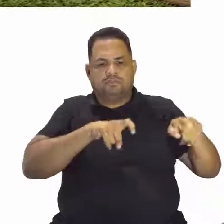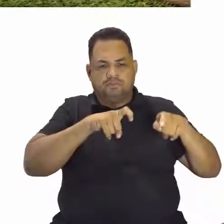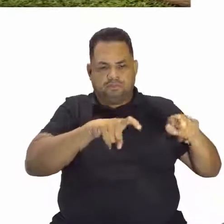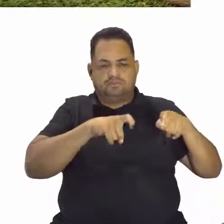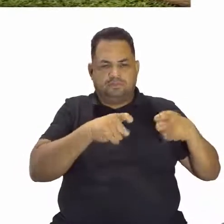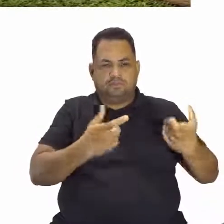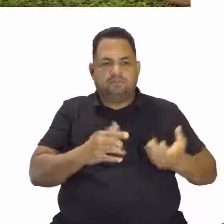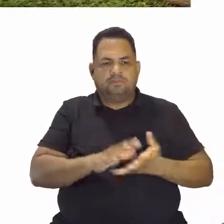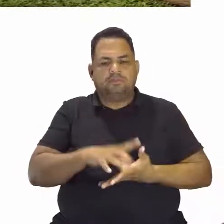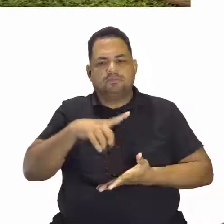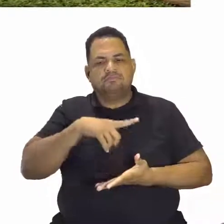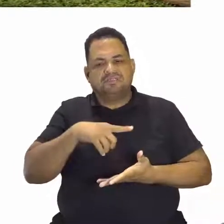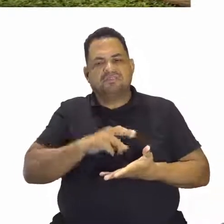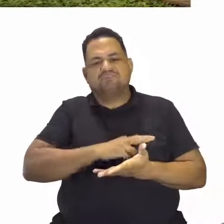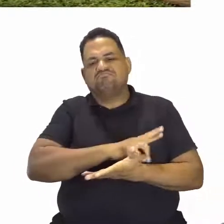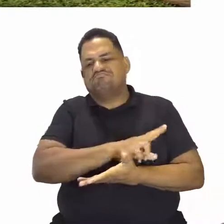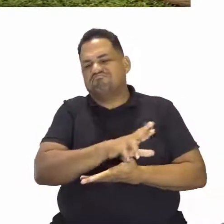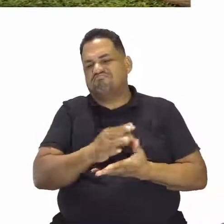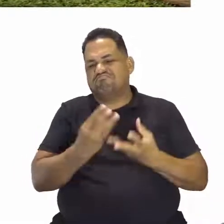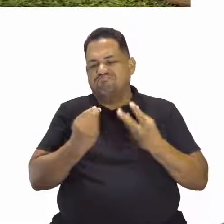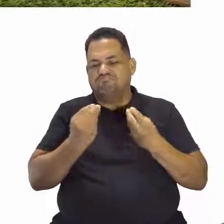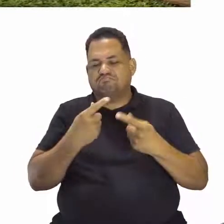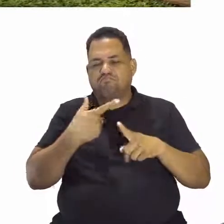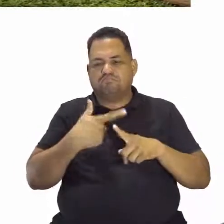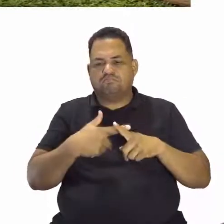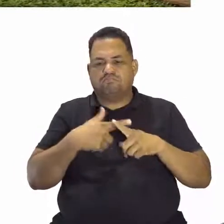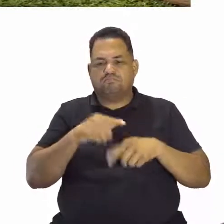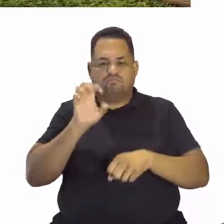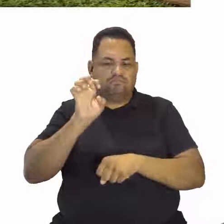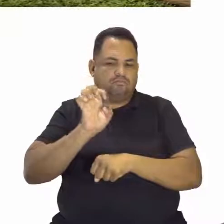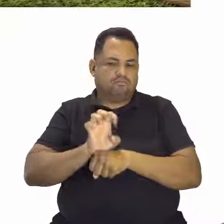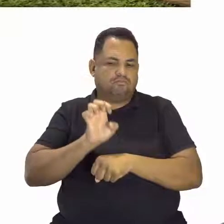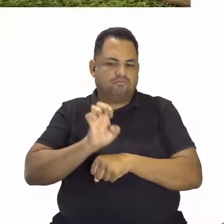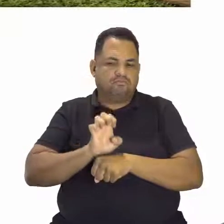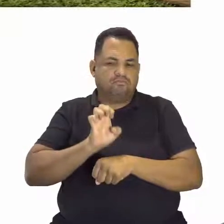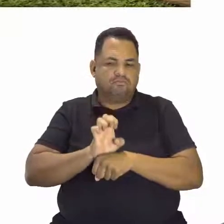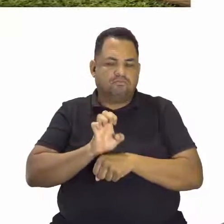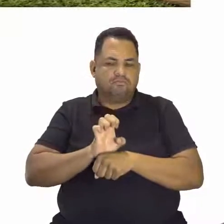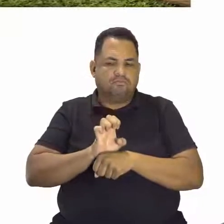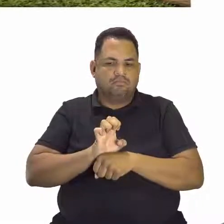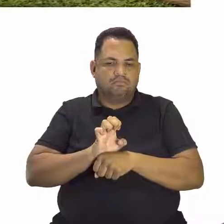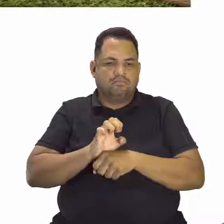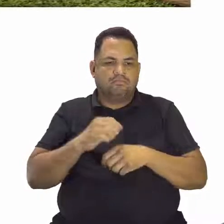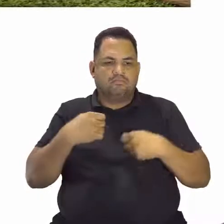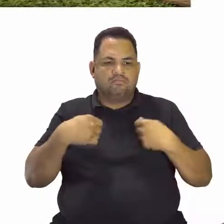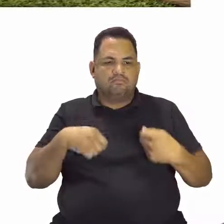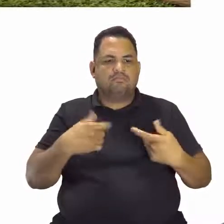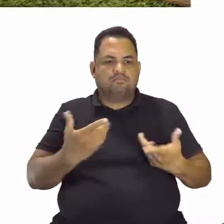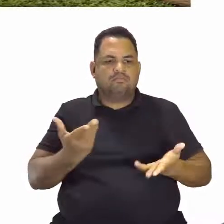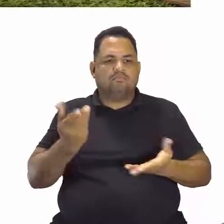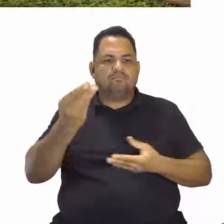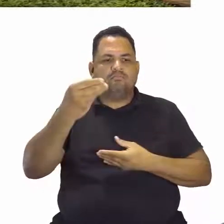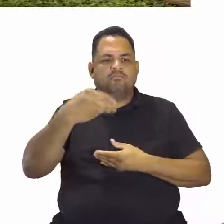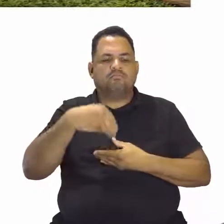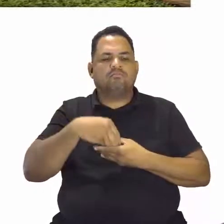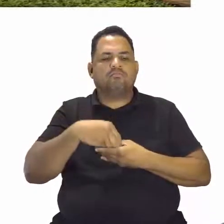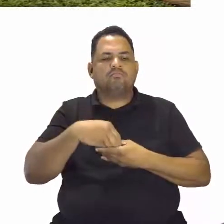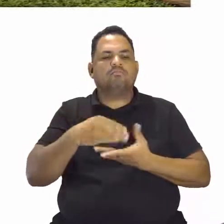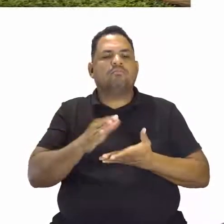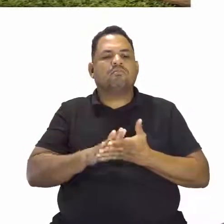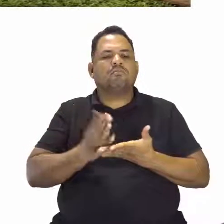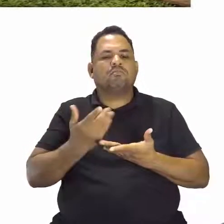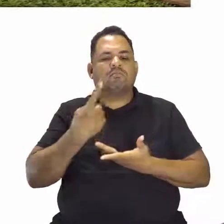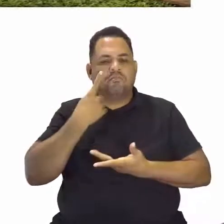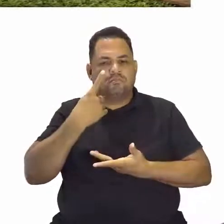são muitos, porque o Estado, ele deve se fazer presente. Eu já falei para vocês que quando eu falo